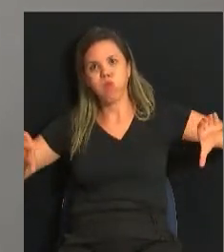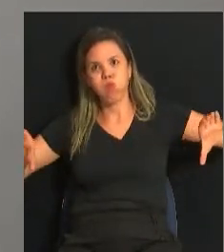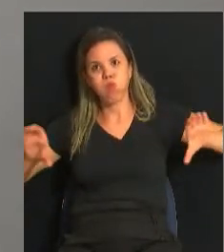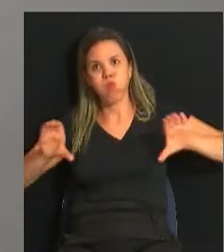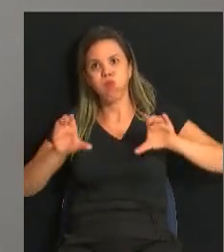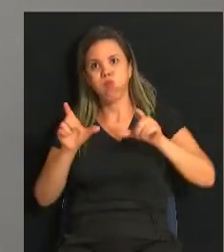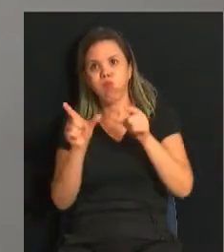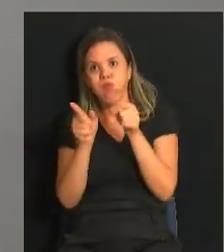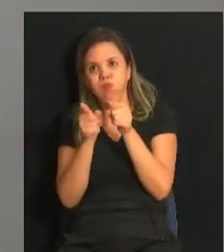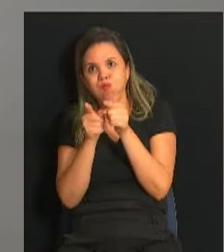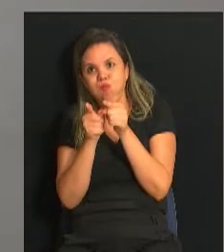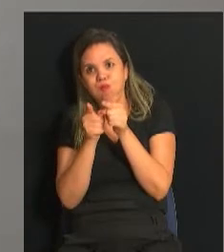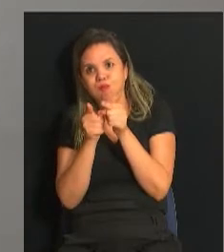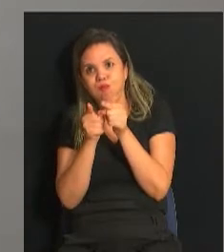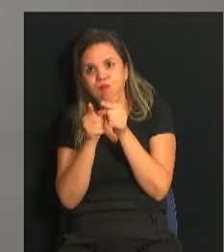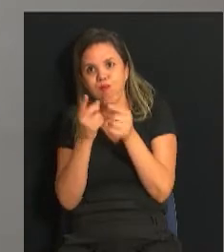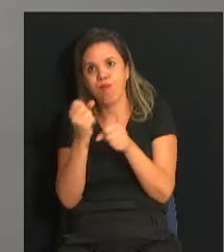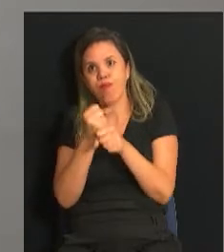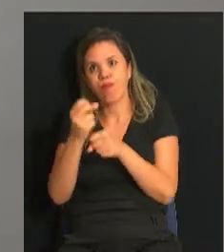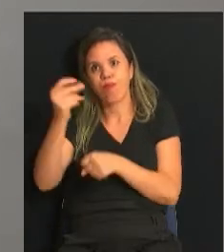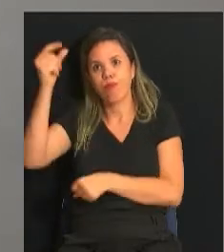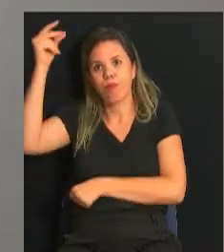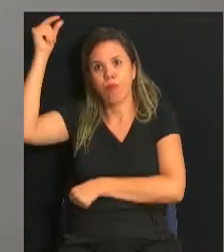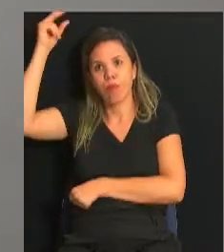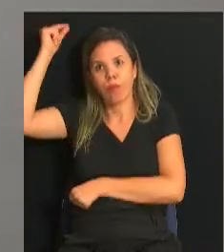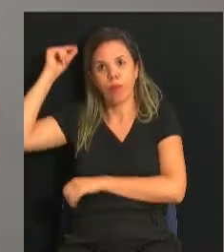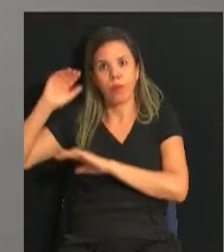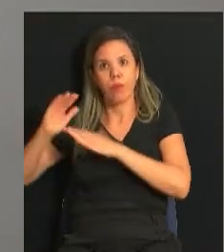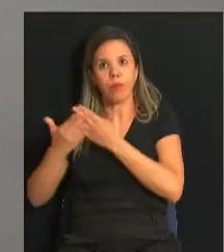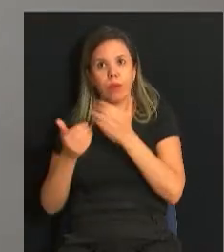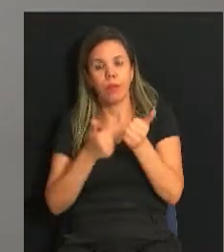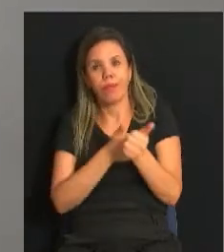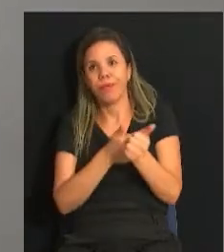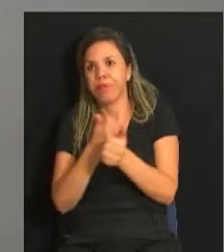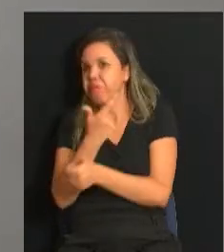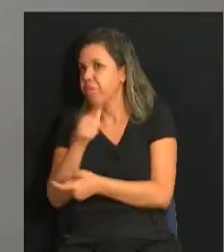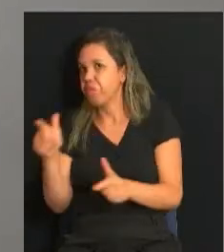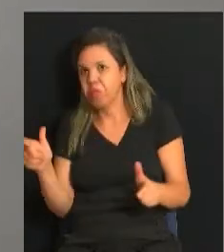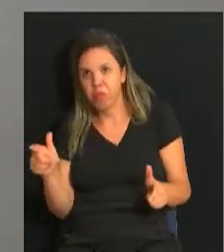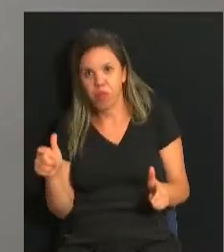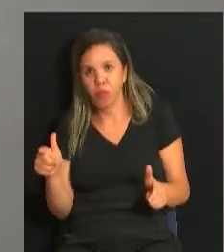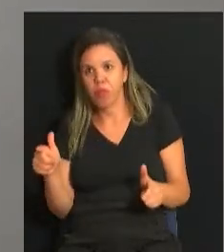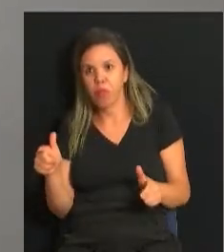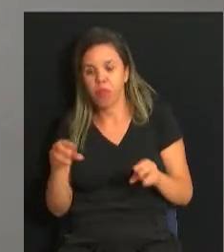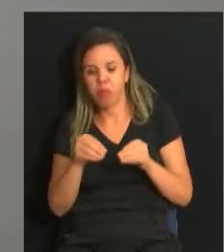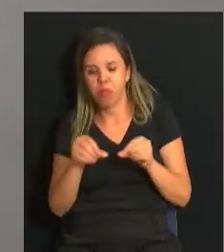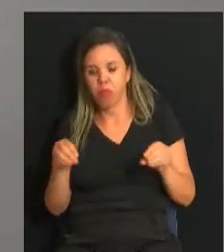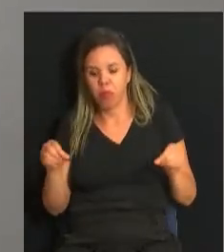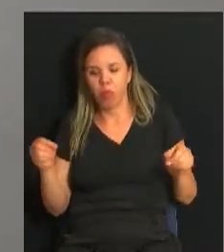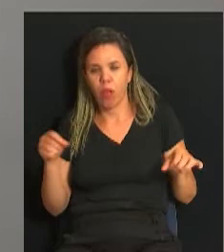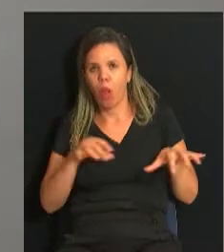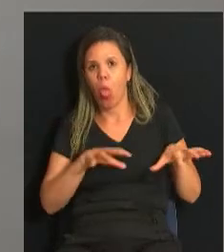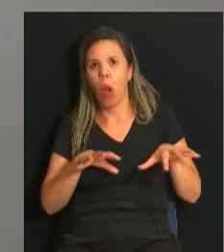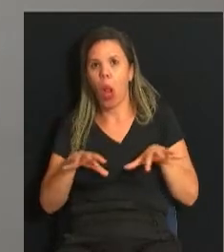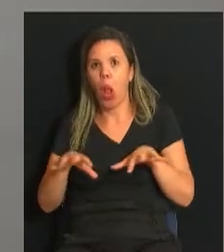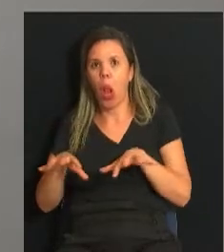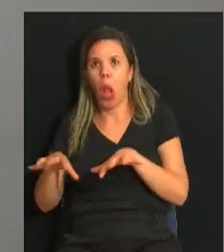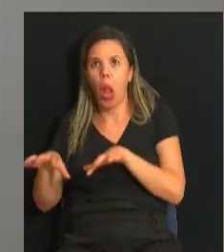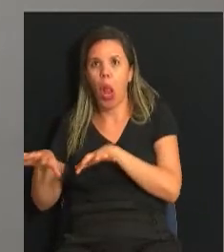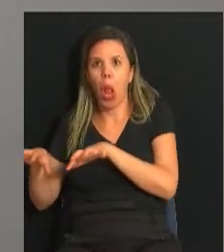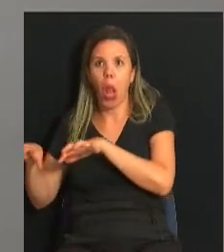porque há muitos anos atrás os bairros vizinhos assistir Era tudo Terra então a chuva vinha